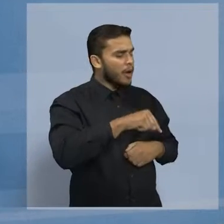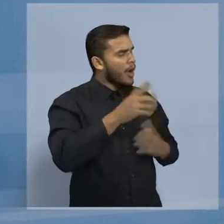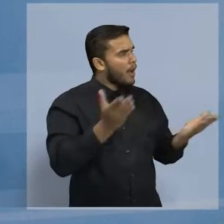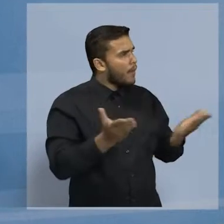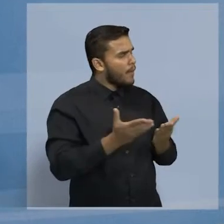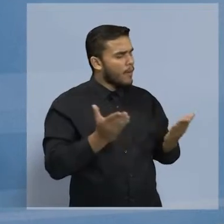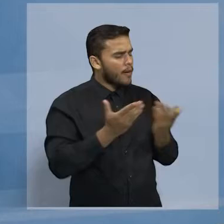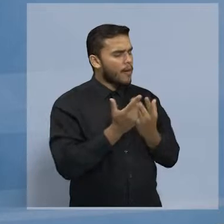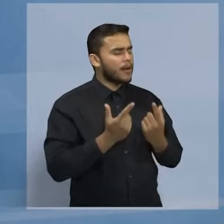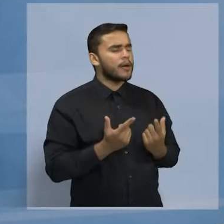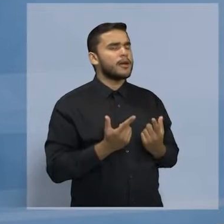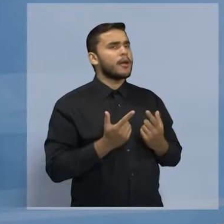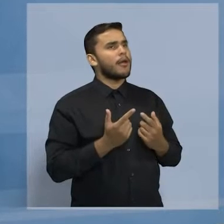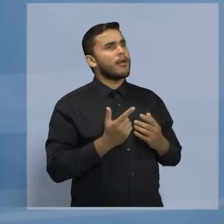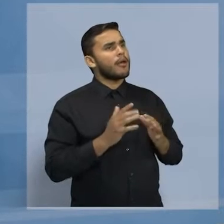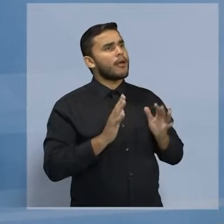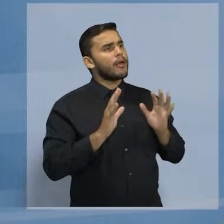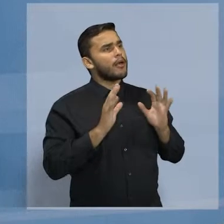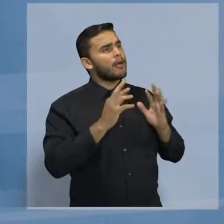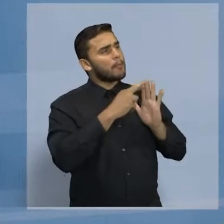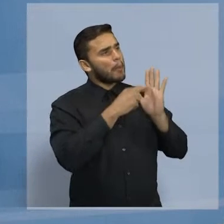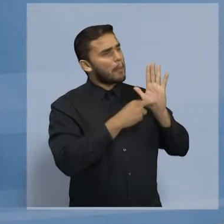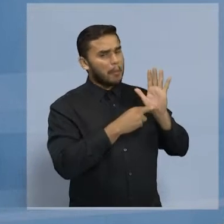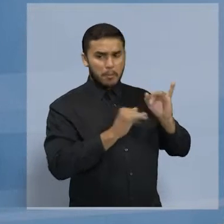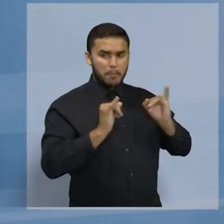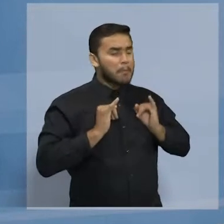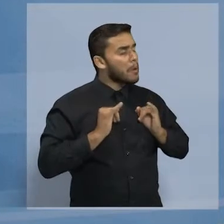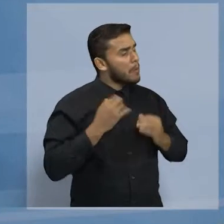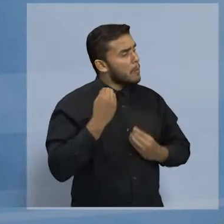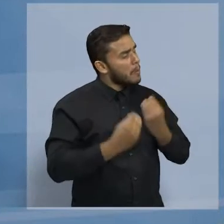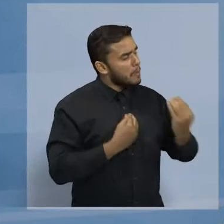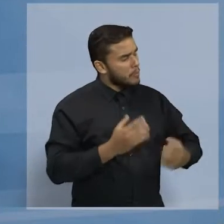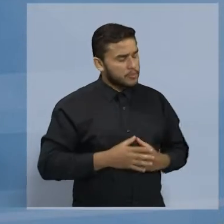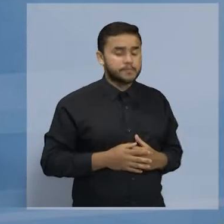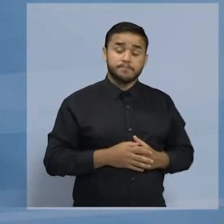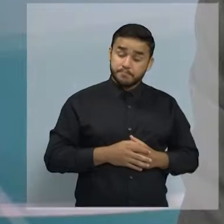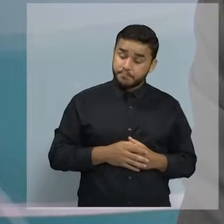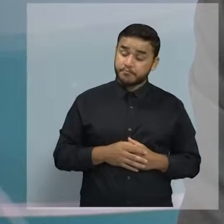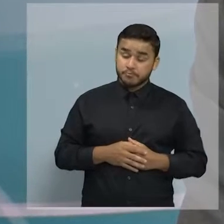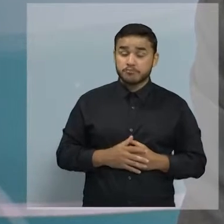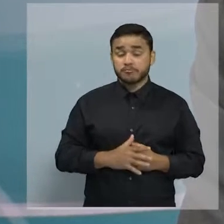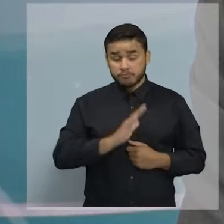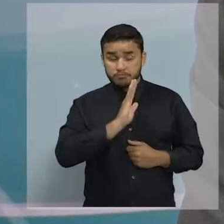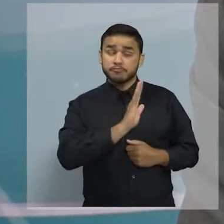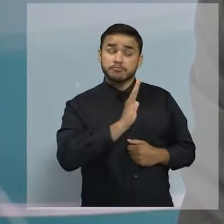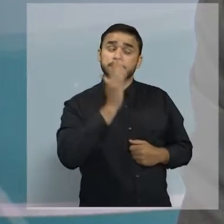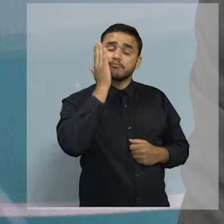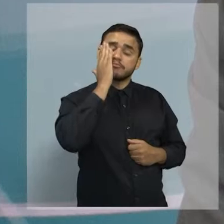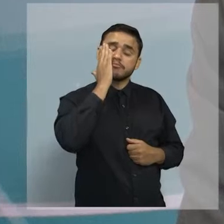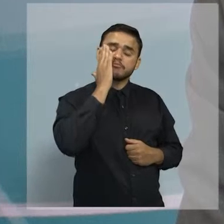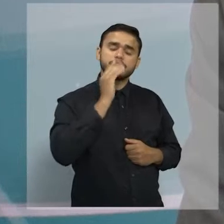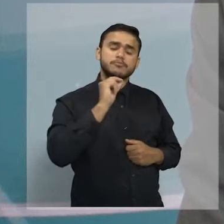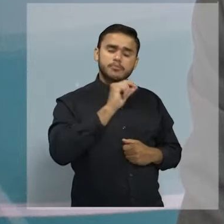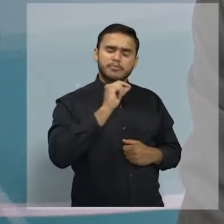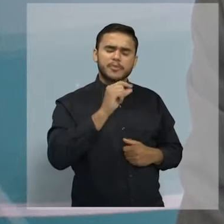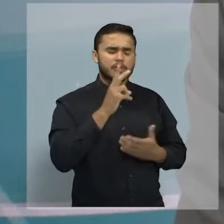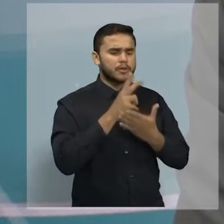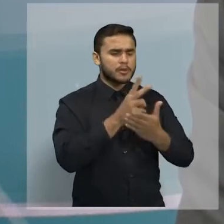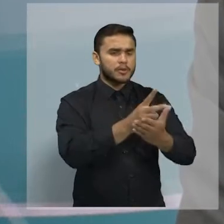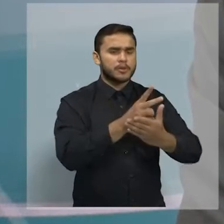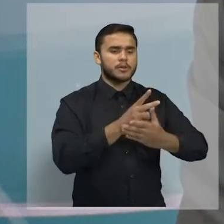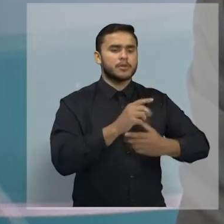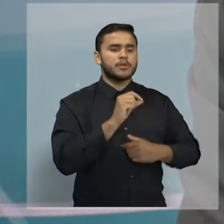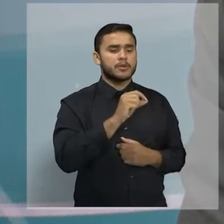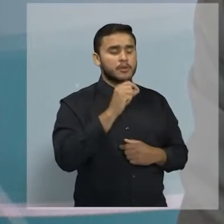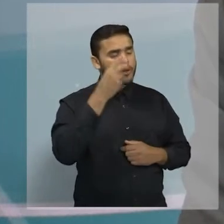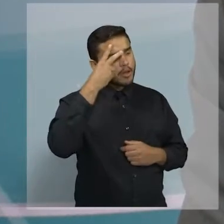a ideia da Previdência, né? Embora a gente retome os lemas do